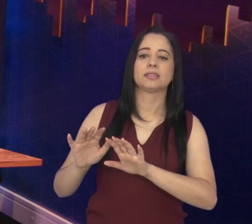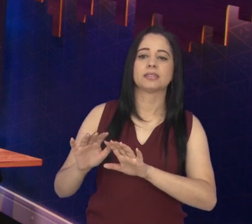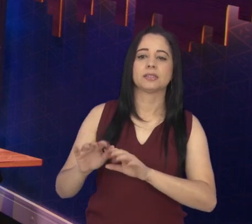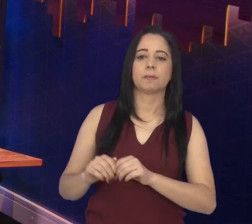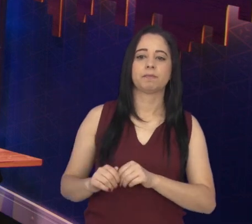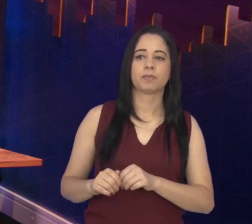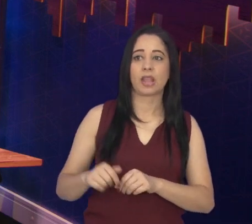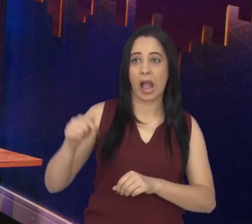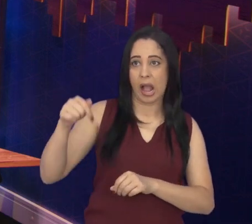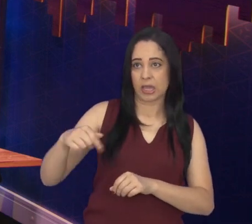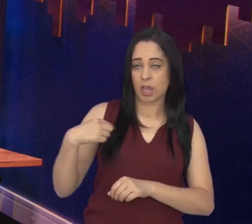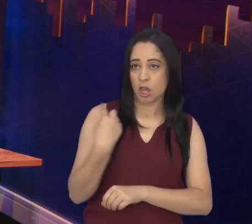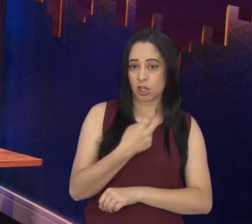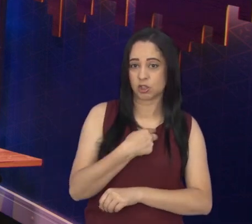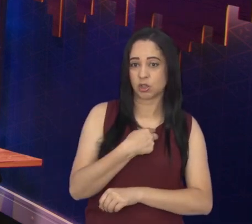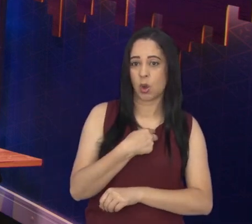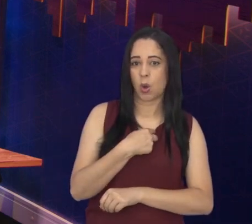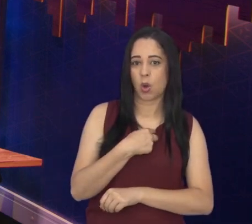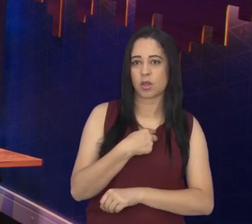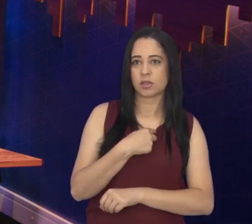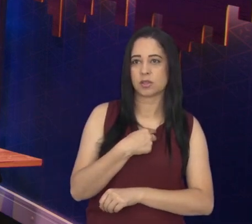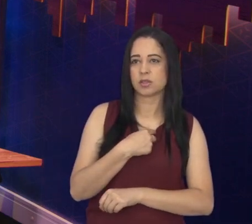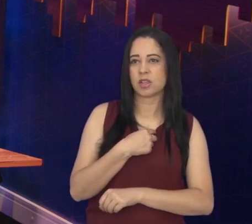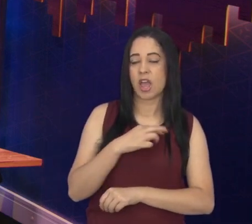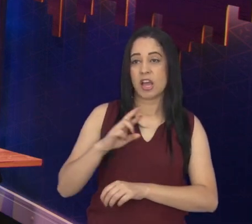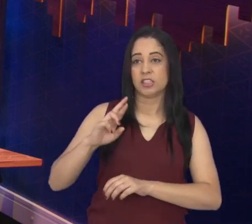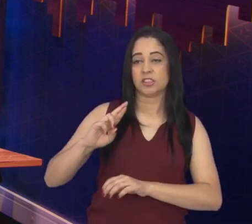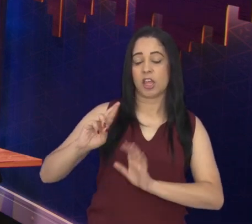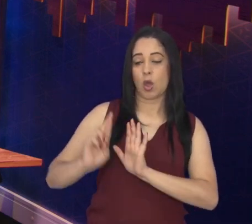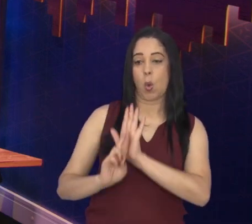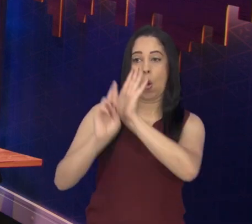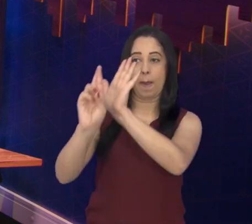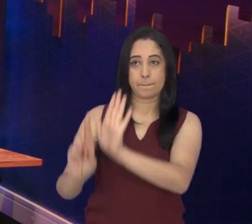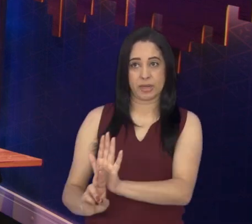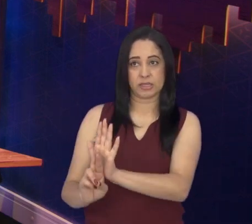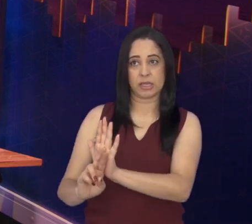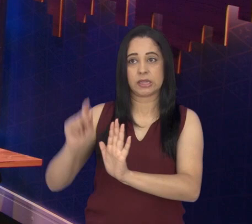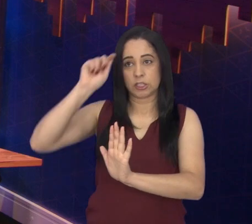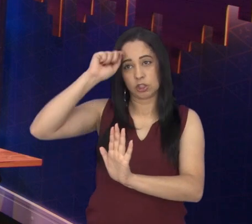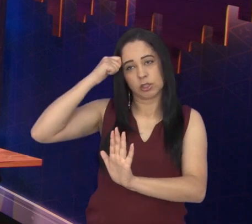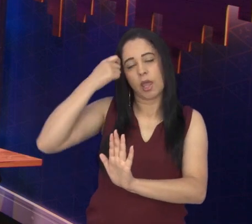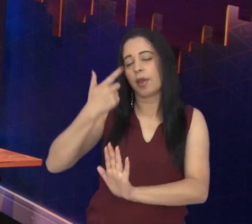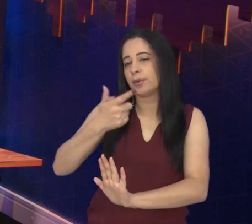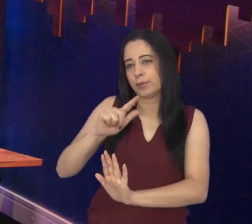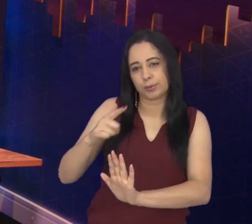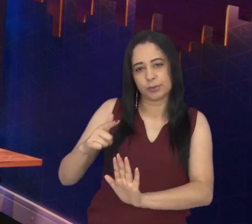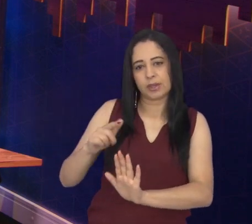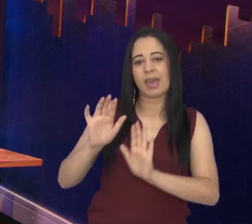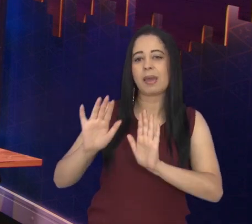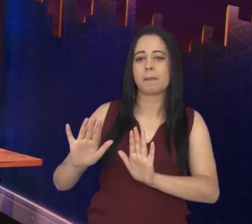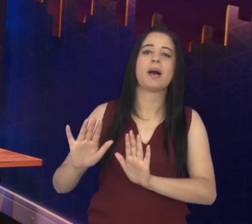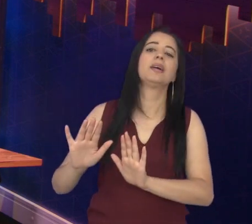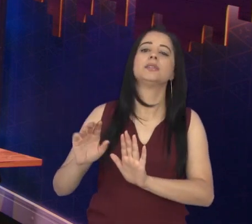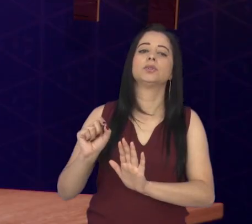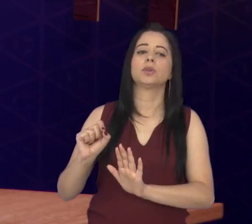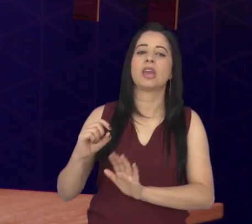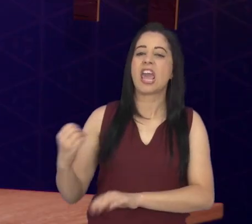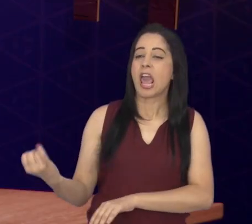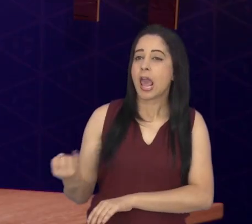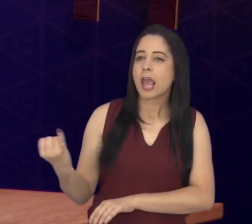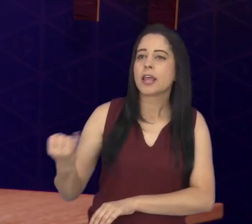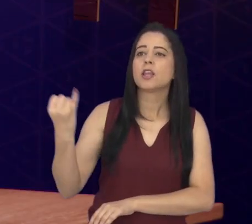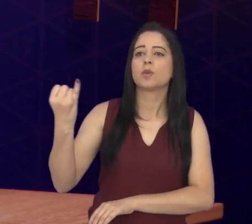Aqui a gente não tem um representante negro para ter o lugar de fala e falar,